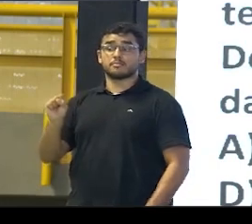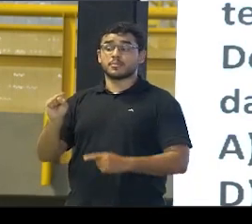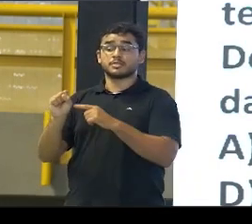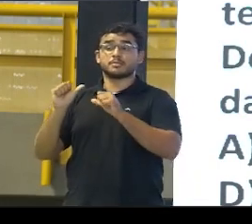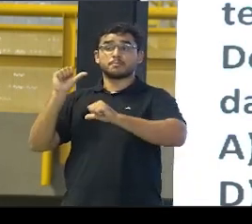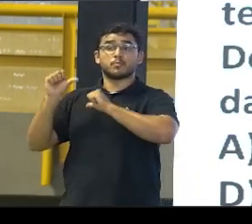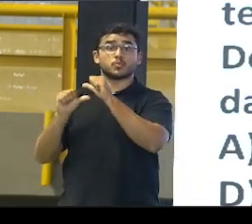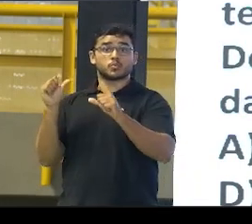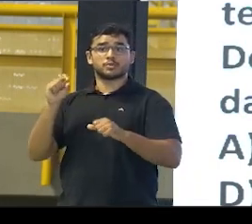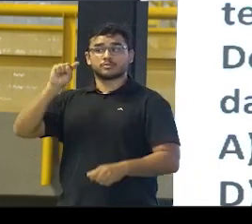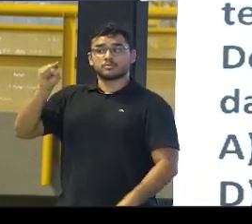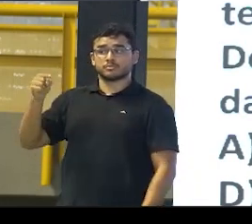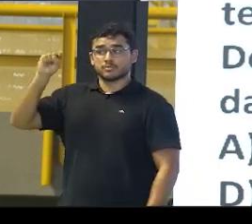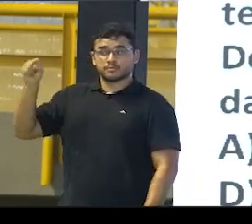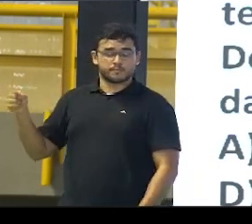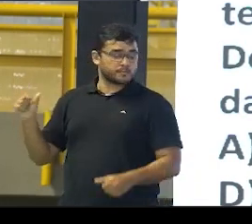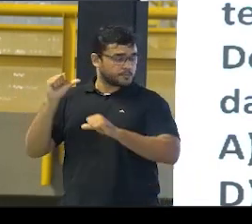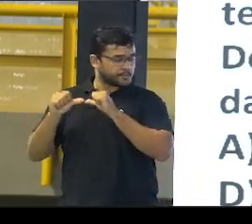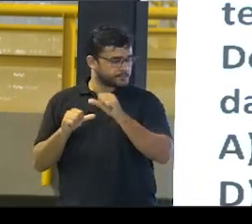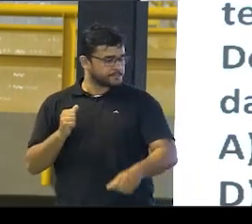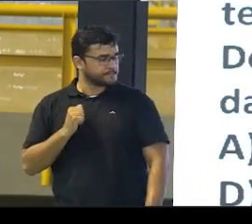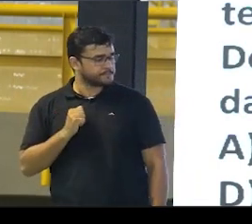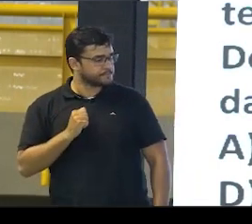TV em